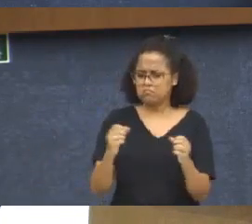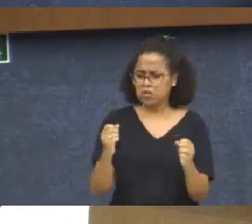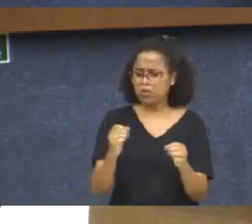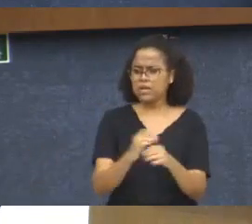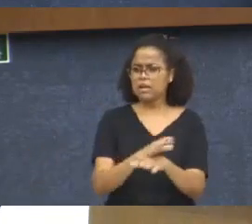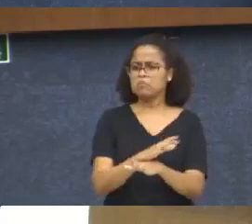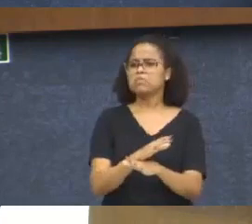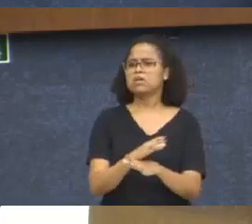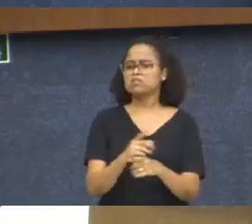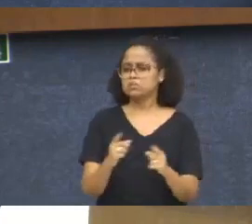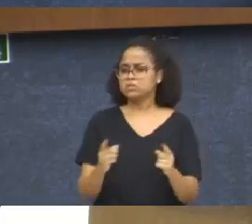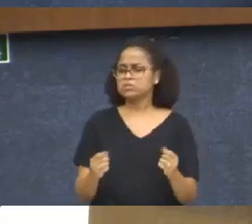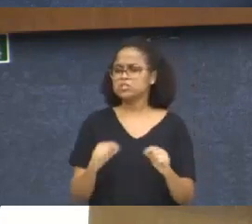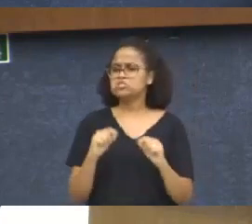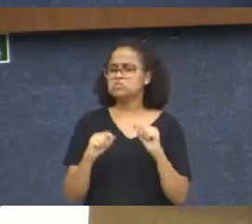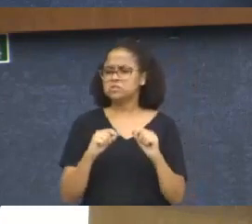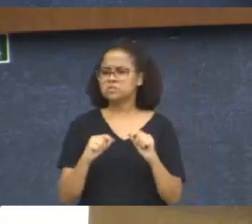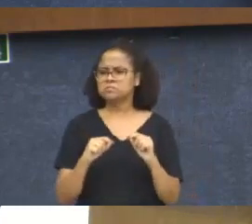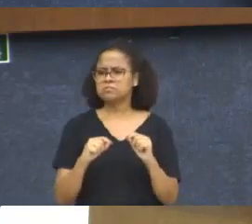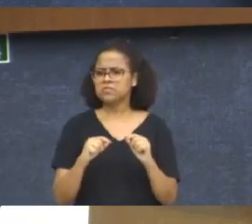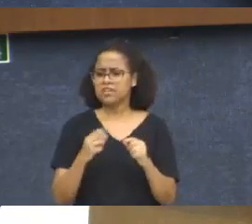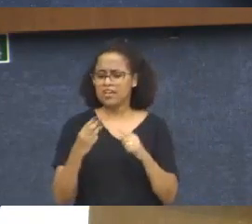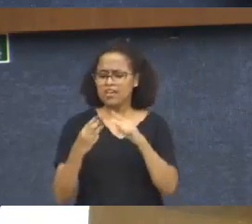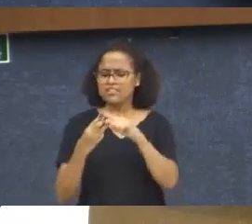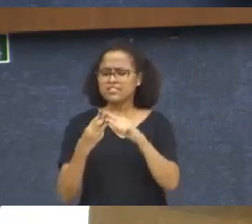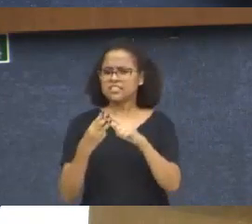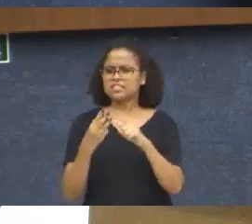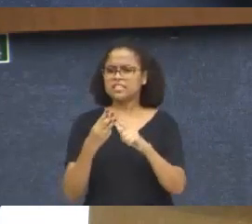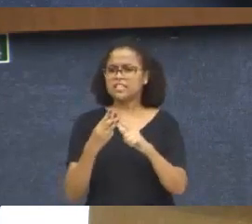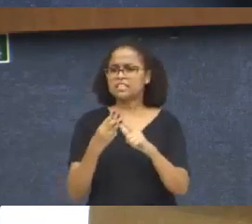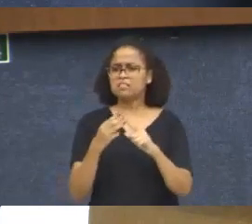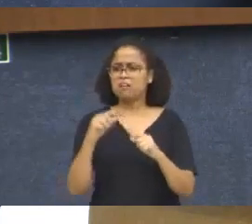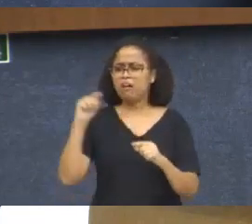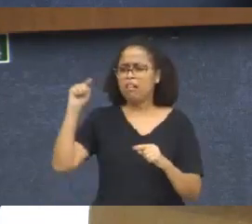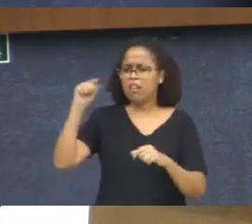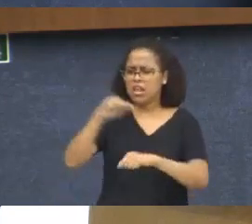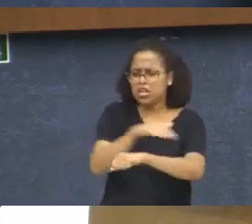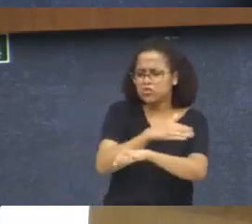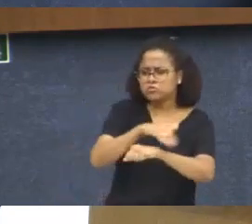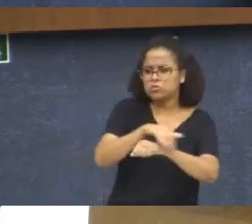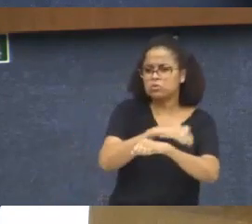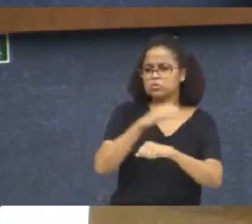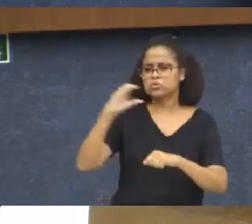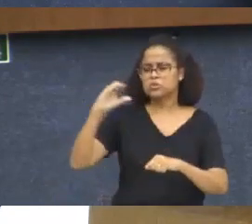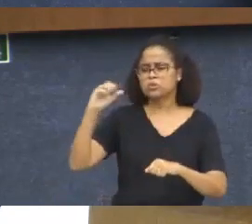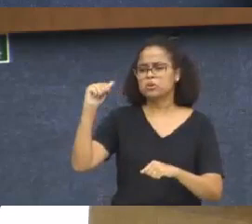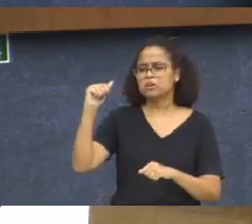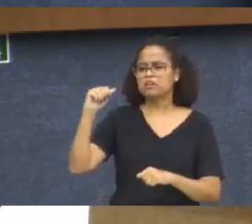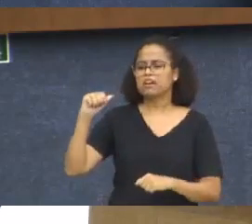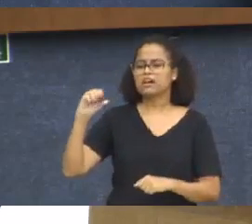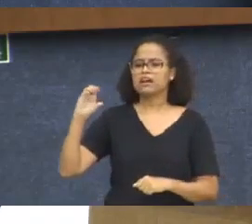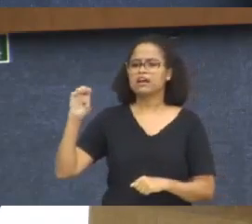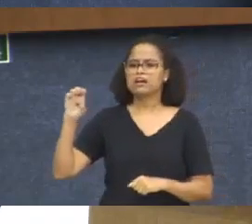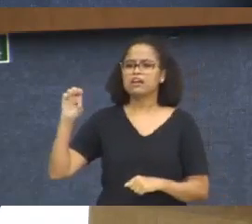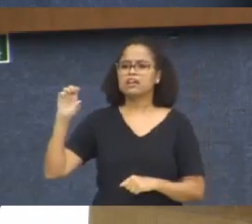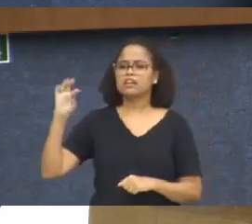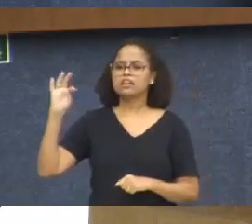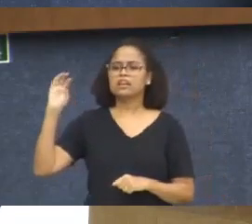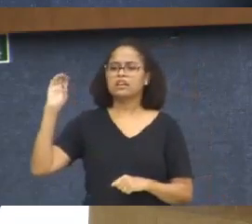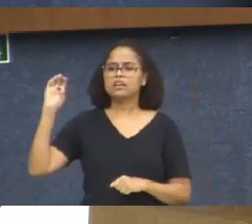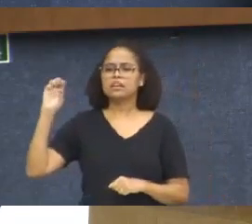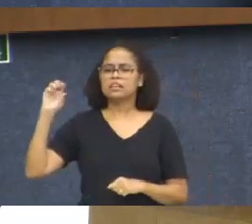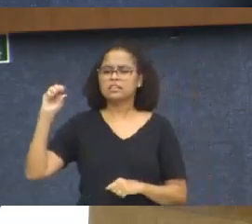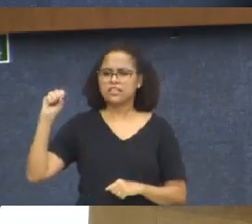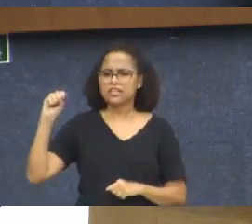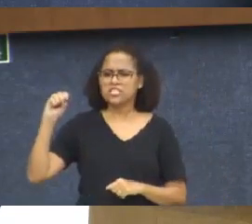Quem sabe essas três salas, lá na Rua dos Caetés, não possa ser utilizada para abater um